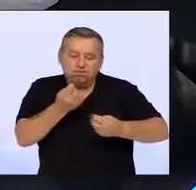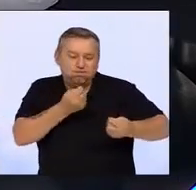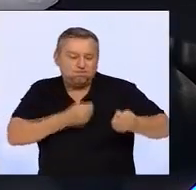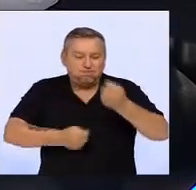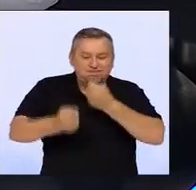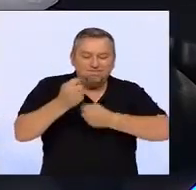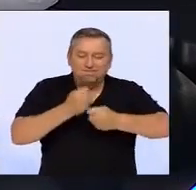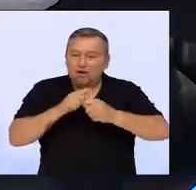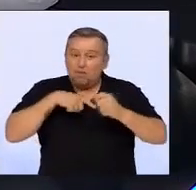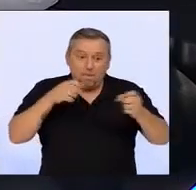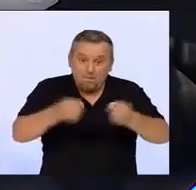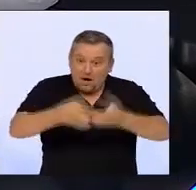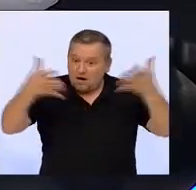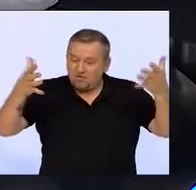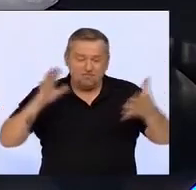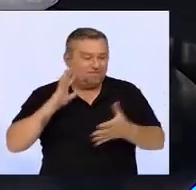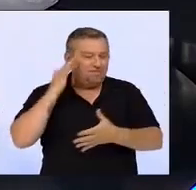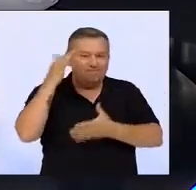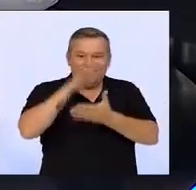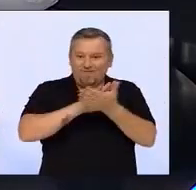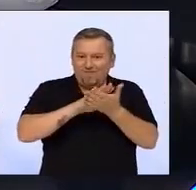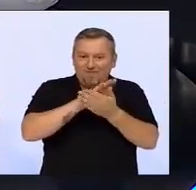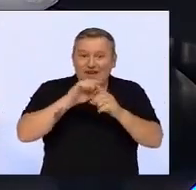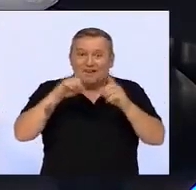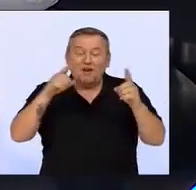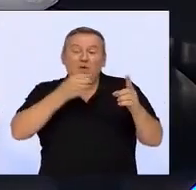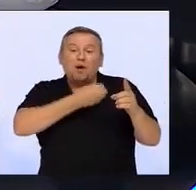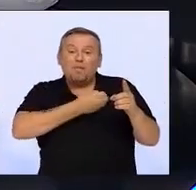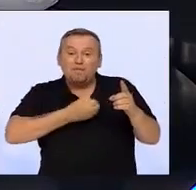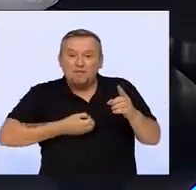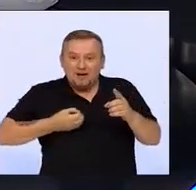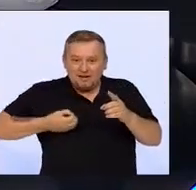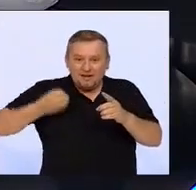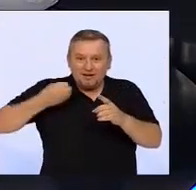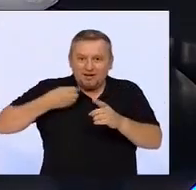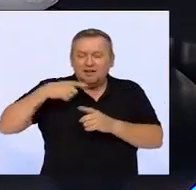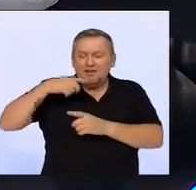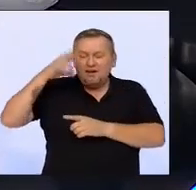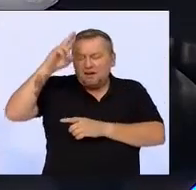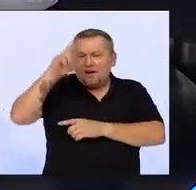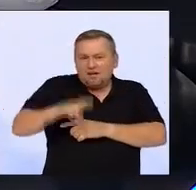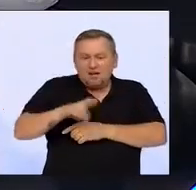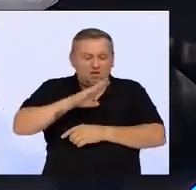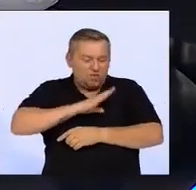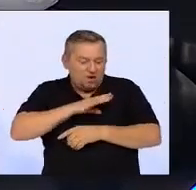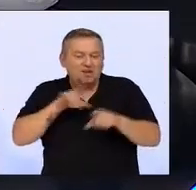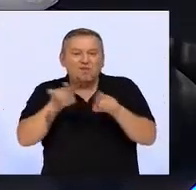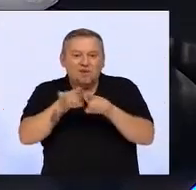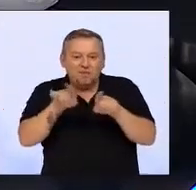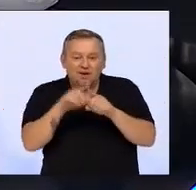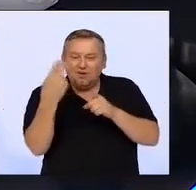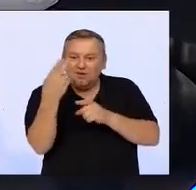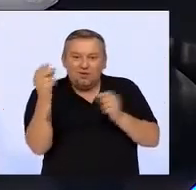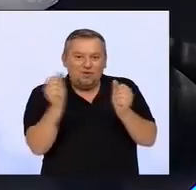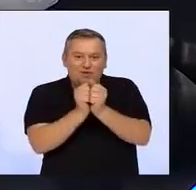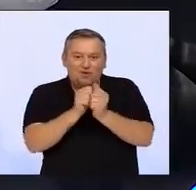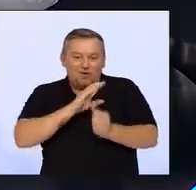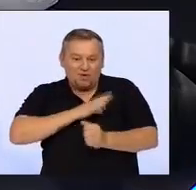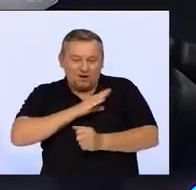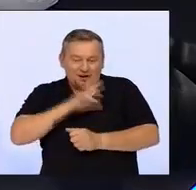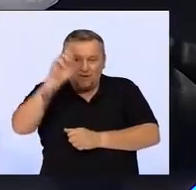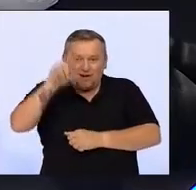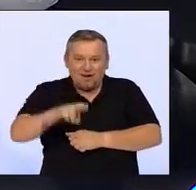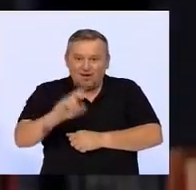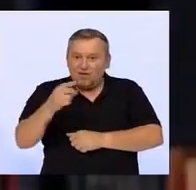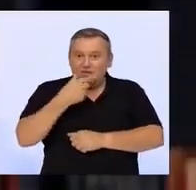com mágica, não vai ser da noite para o dia. Então, a Marina é uma candidata da razão, do coração e da razão, né? Essa história do coração e da razão não foi o